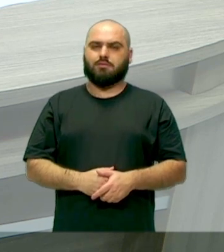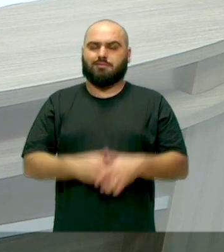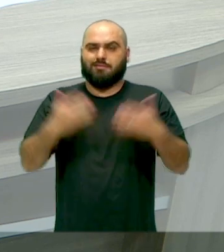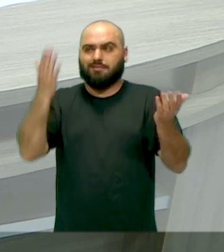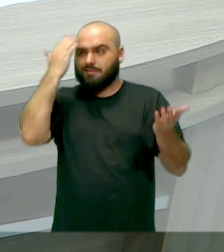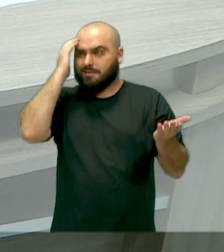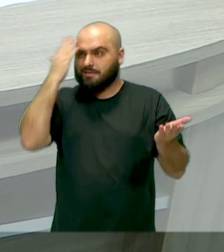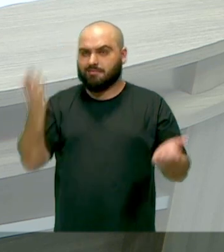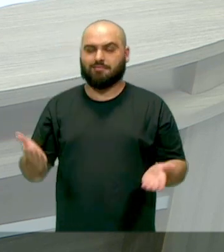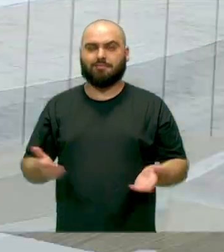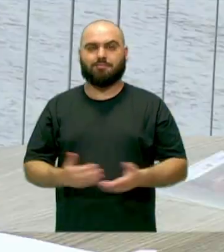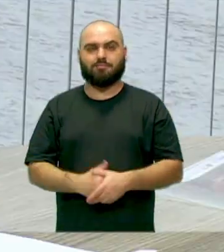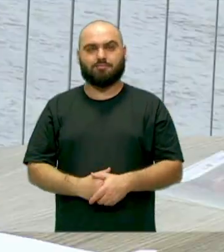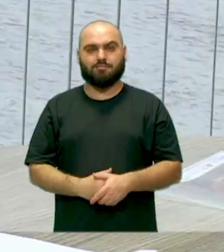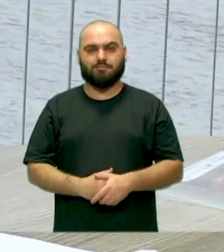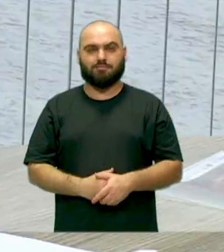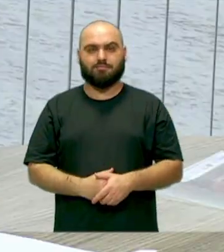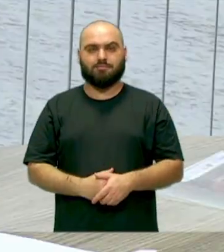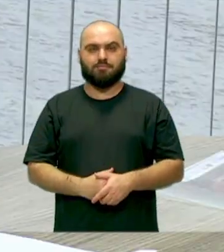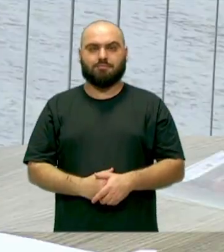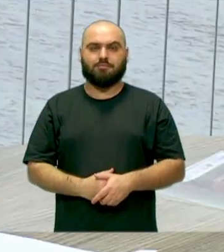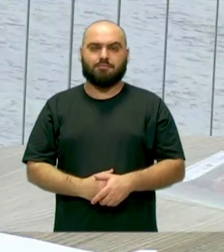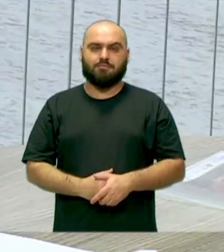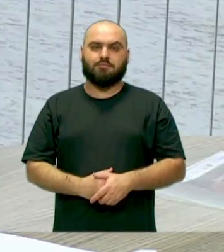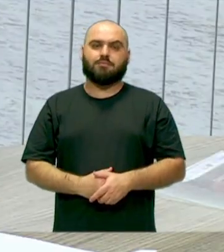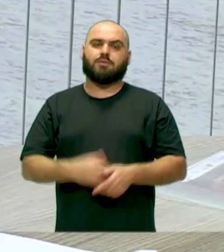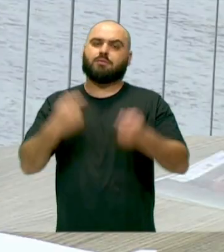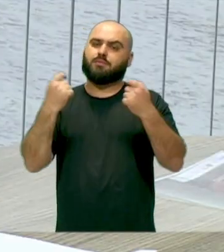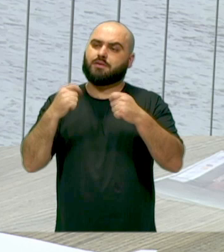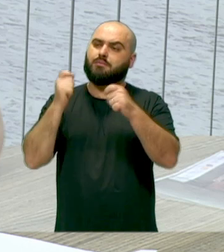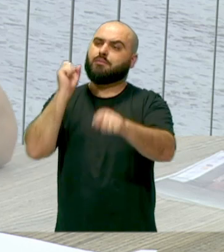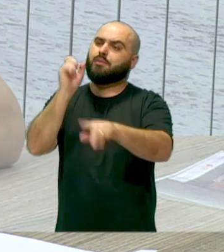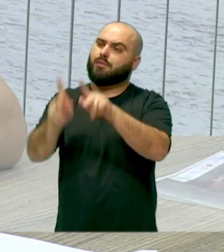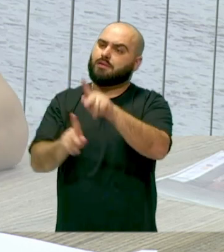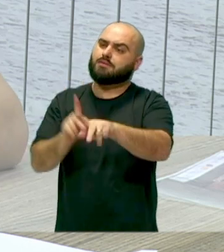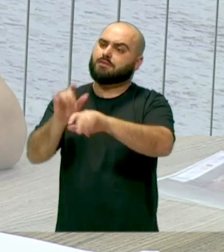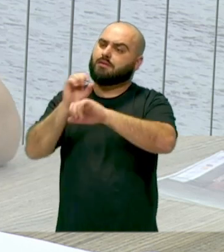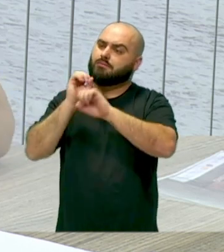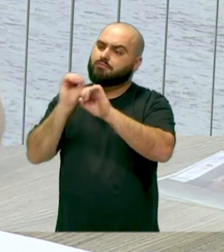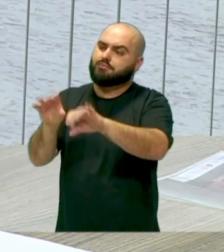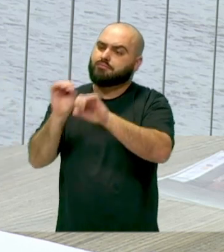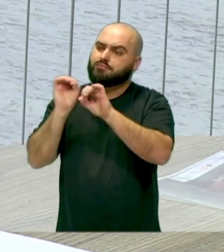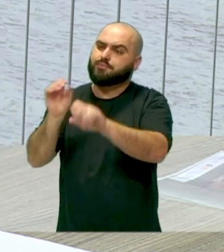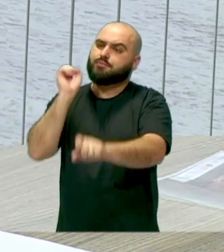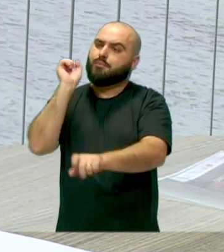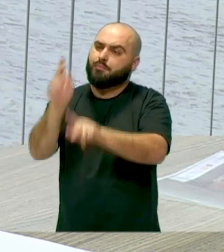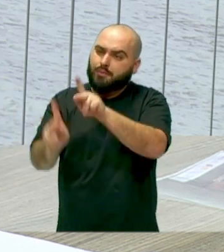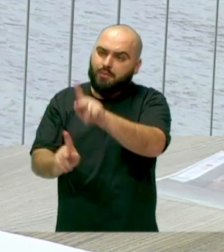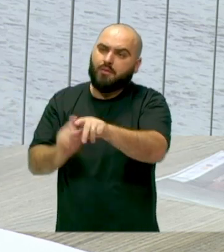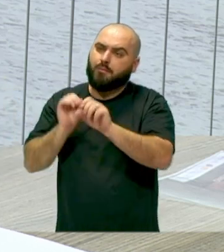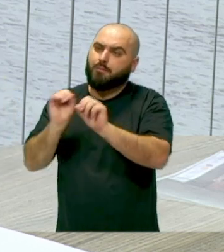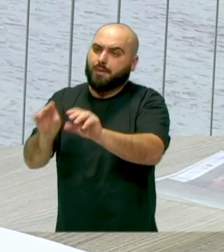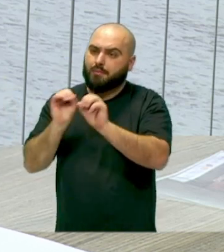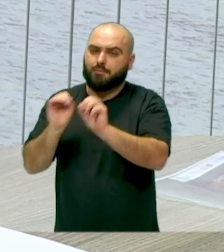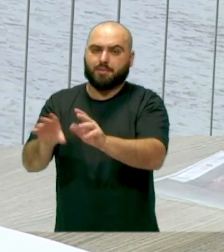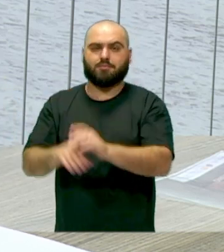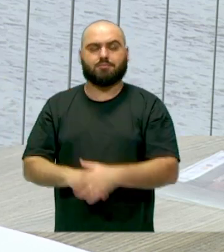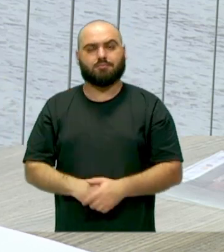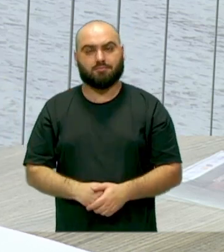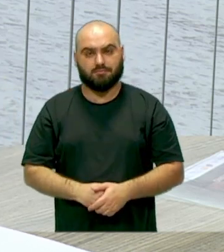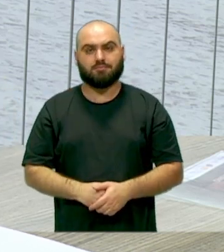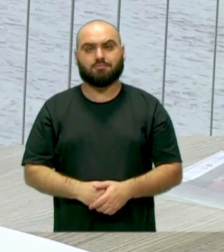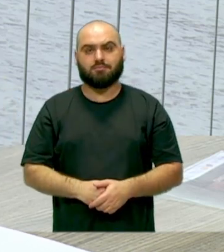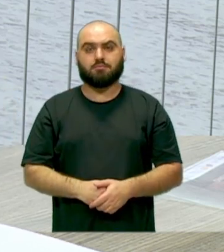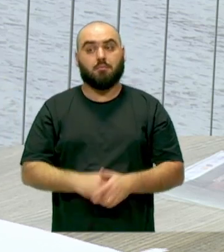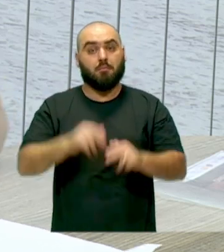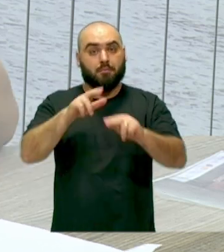Entende? Então, tu tem que formar toda uma população, todo um povo. E é o que a gente, através agora do mês